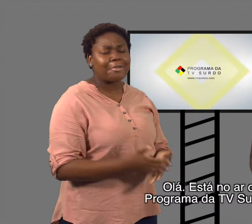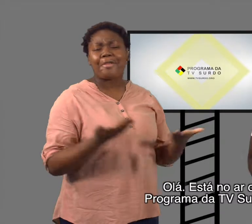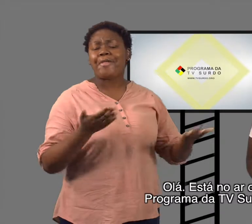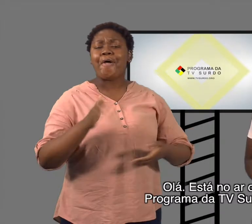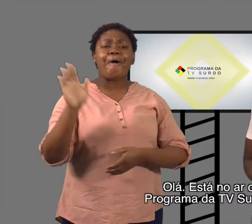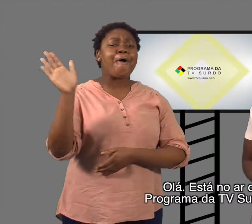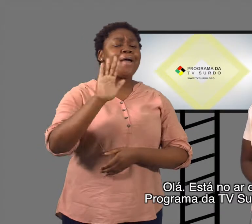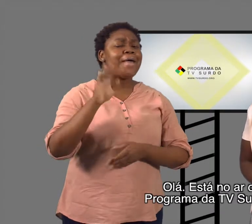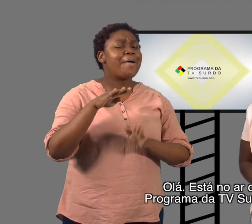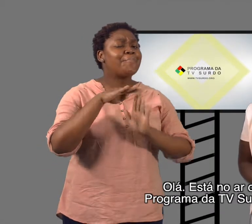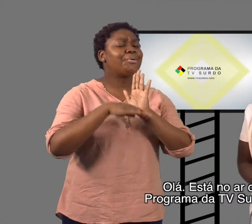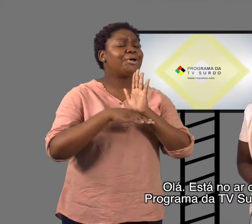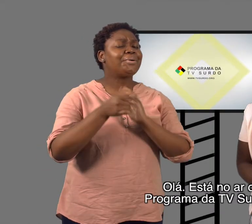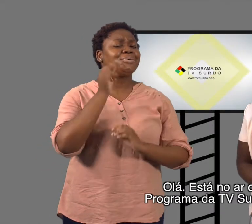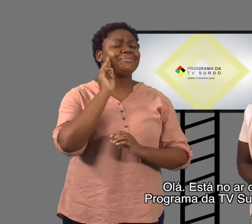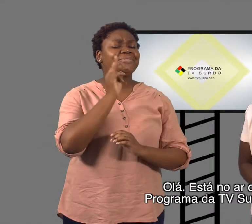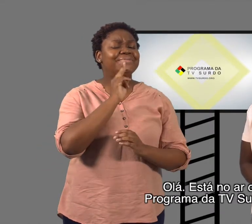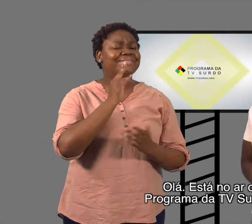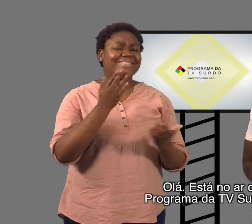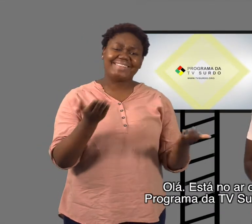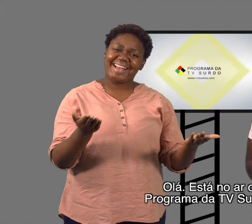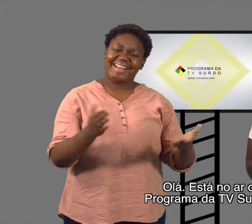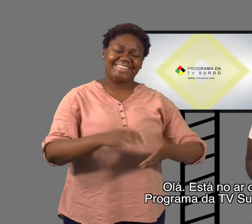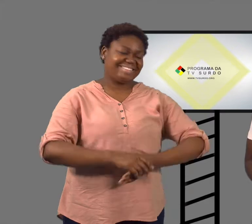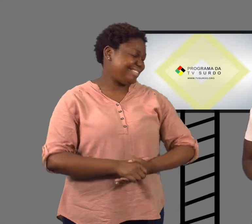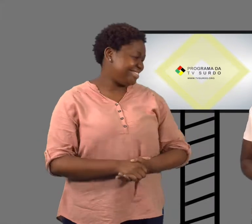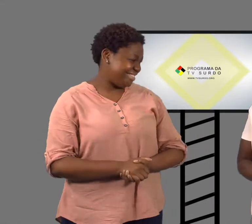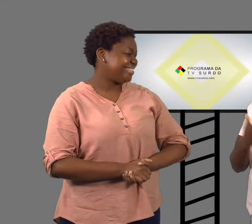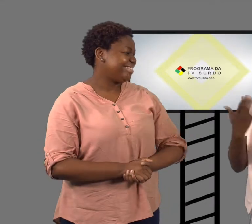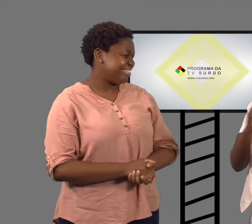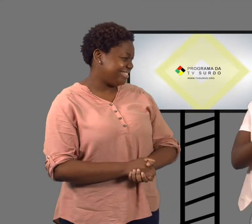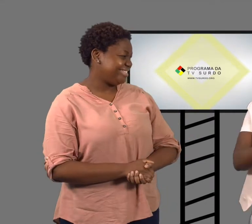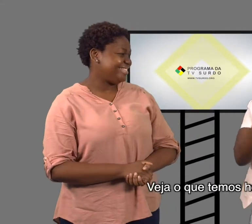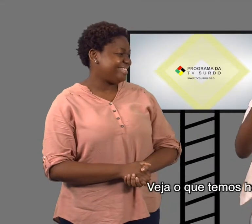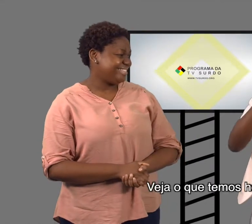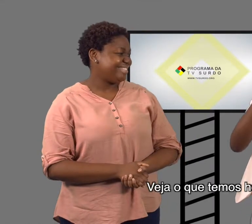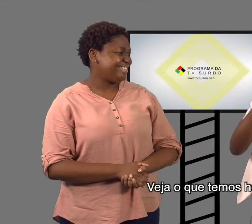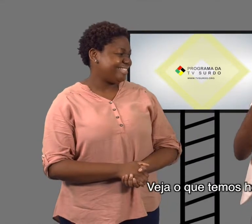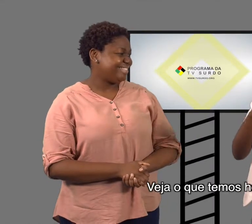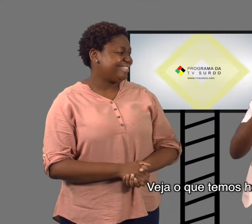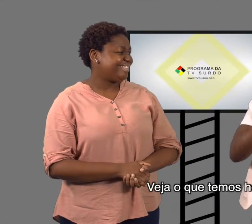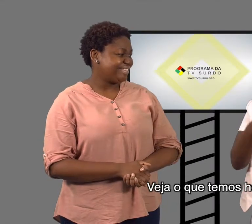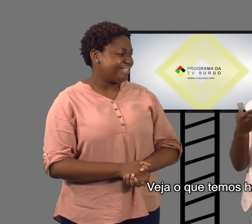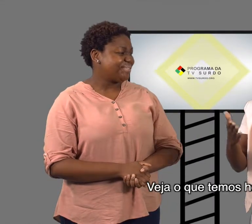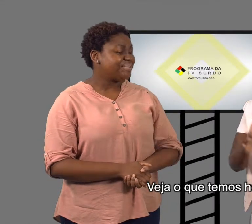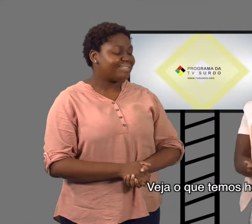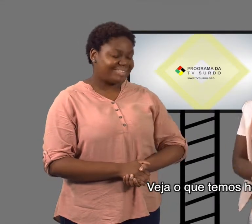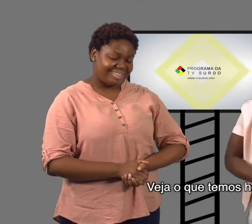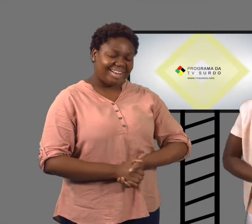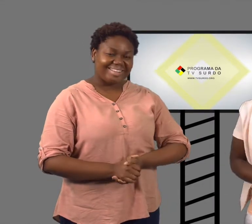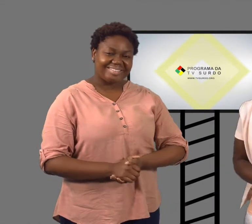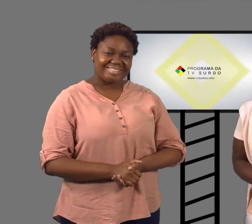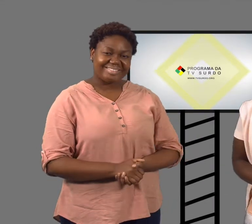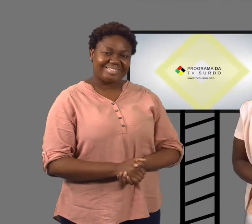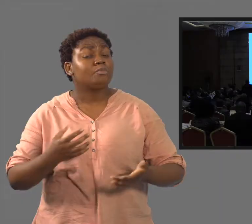Olá, está no ar o programa da TV Surdo. Veja o que temos hoje.